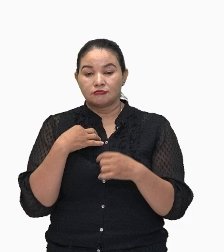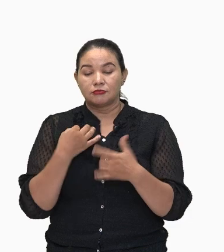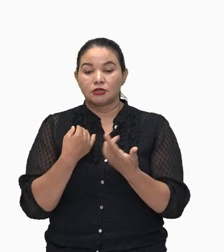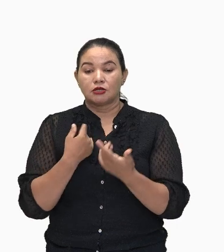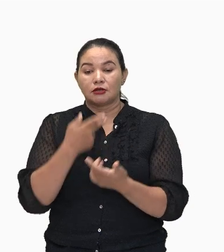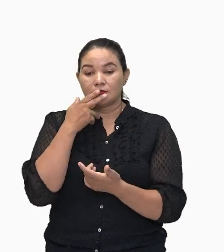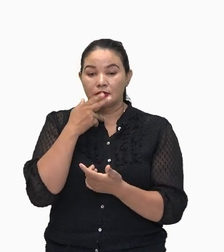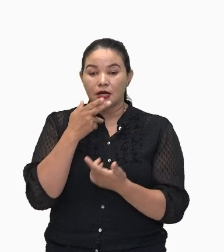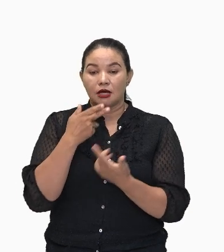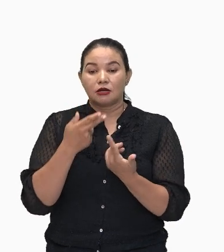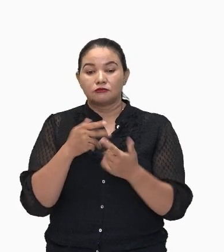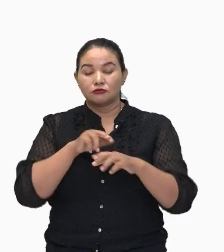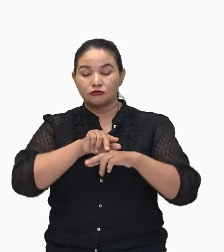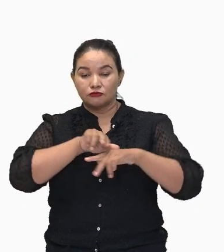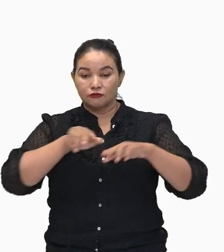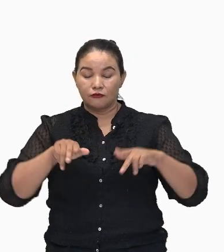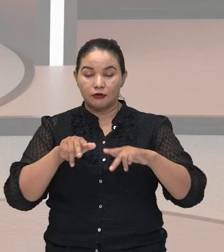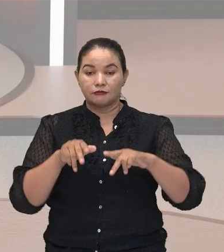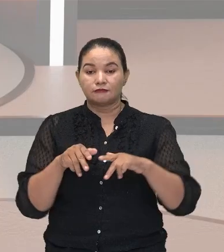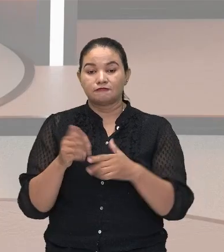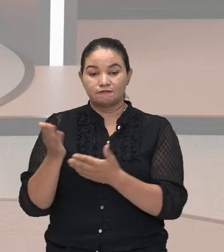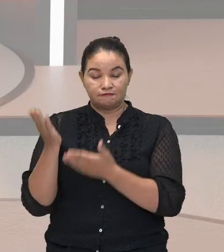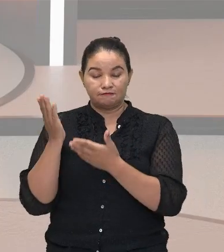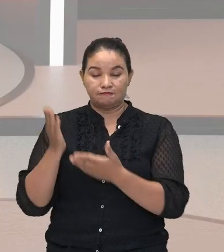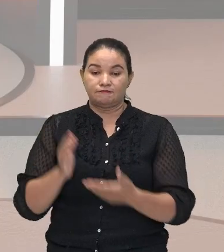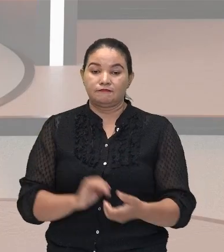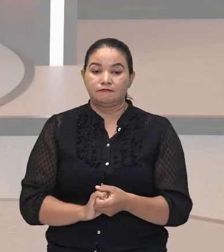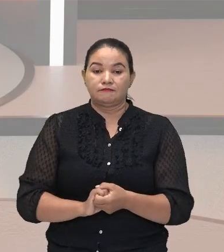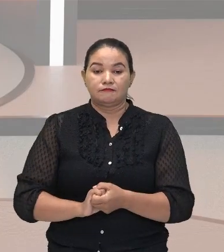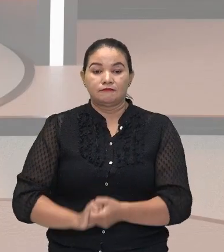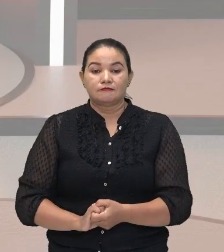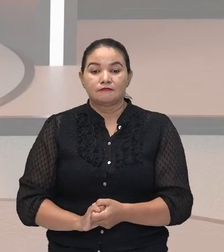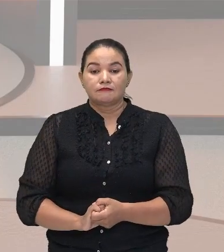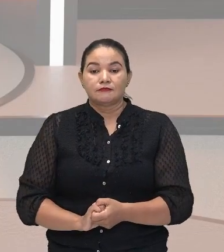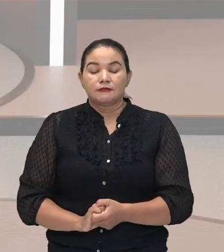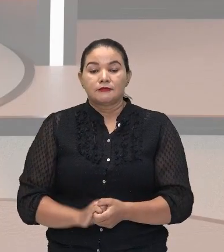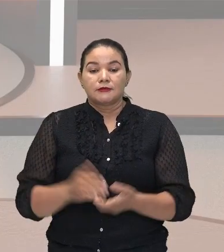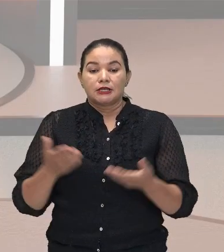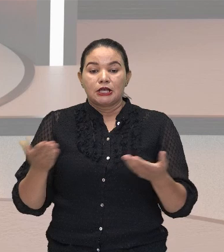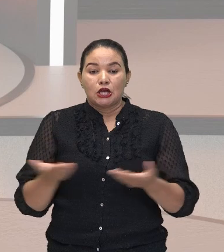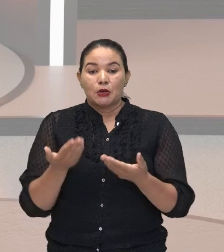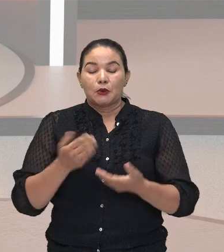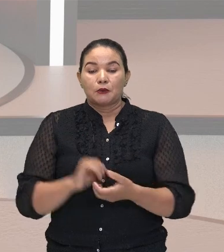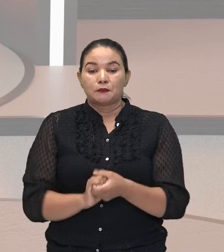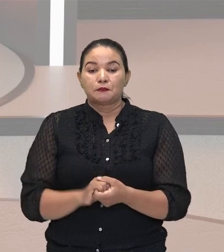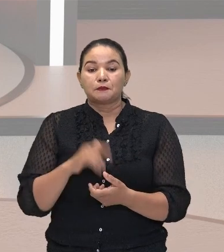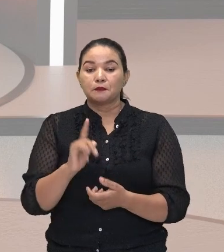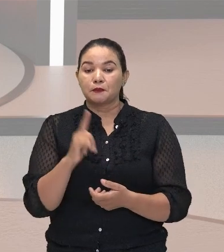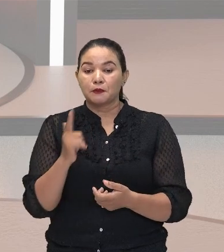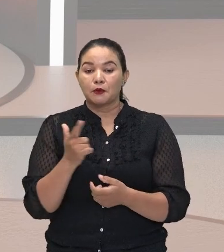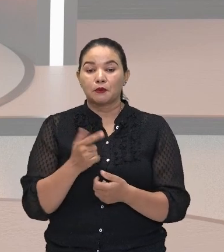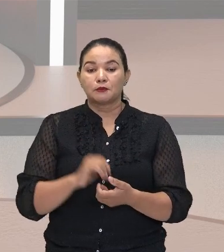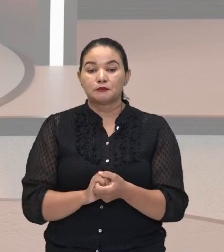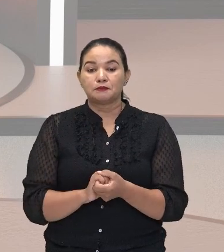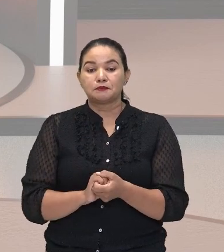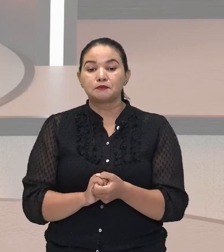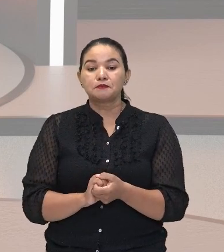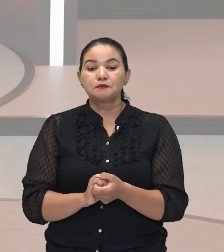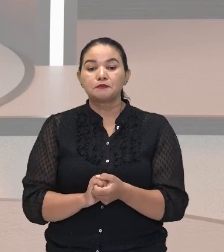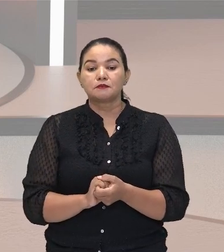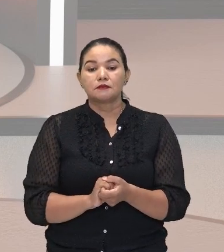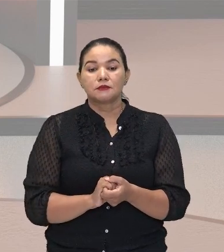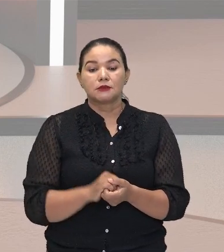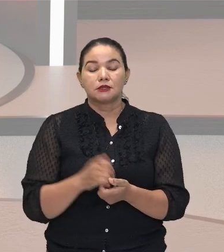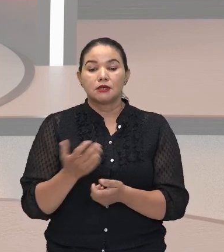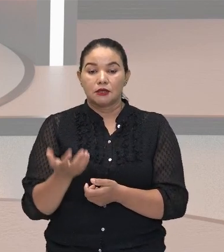juta, tijolos e cimento. Vamos agora falar sobre Bangladesh. Bangladesh, República